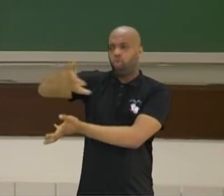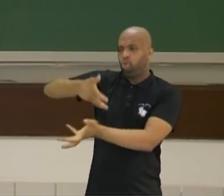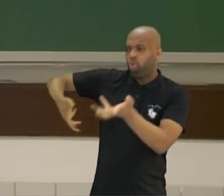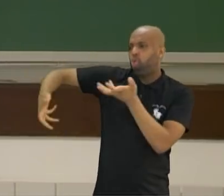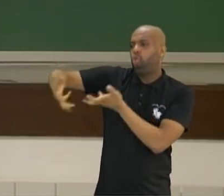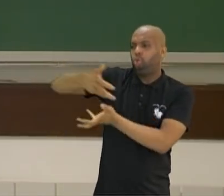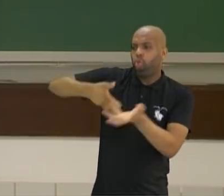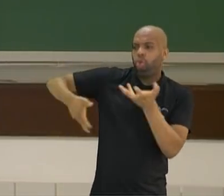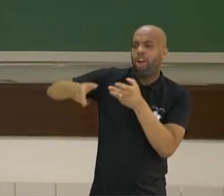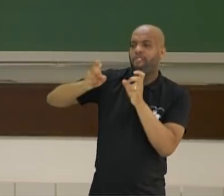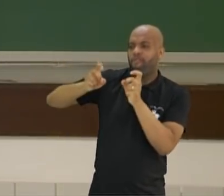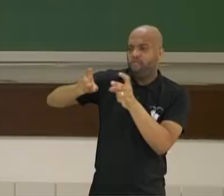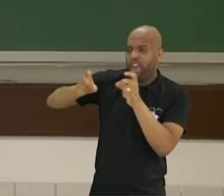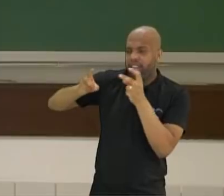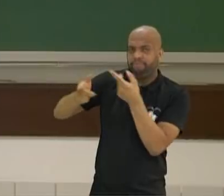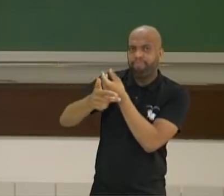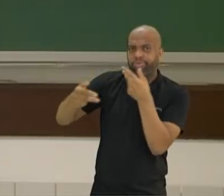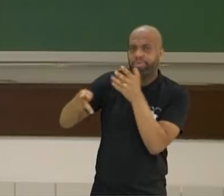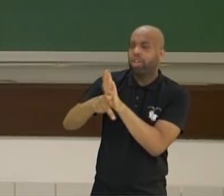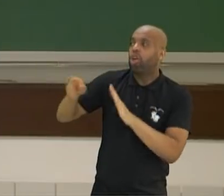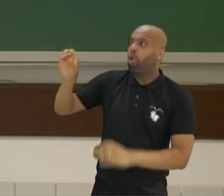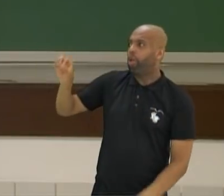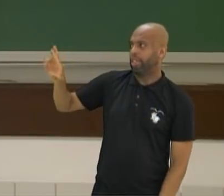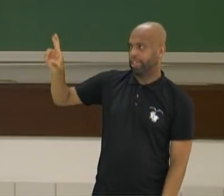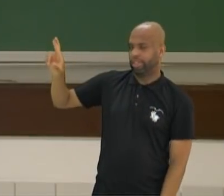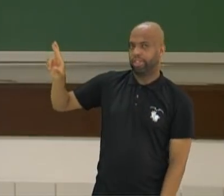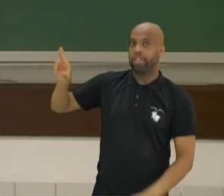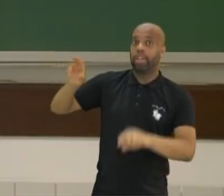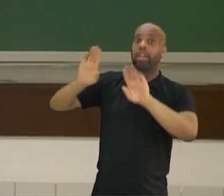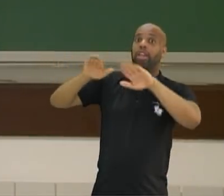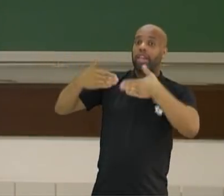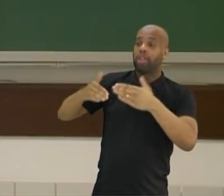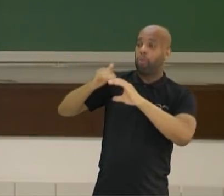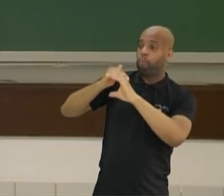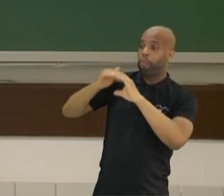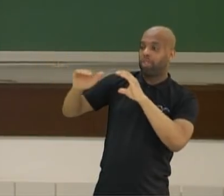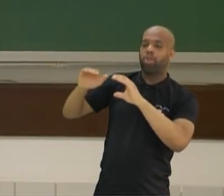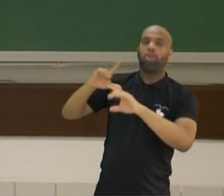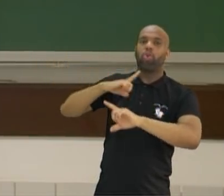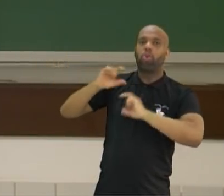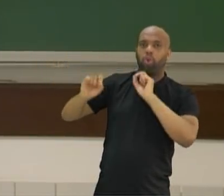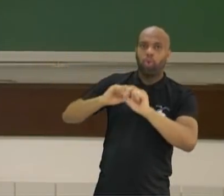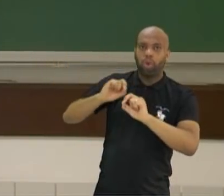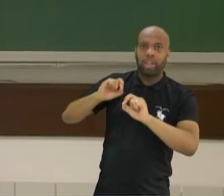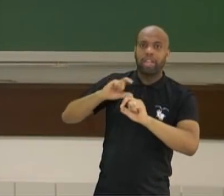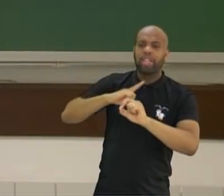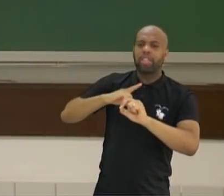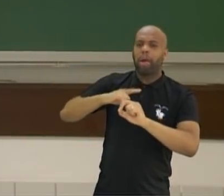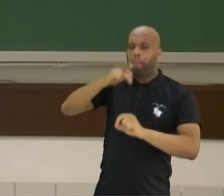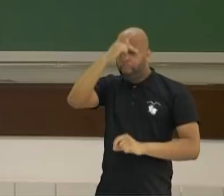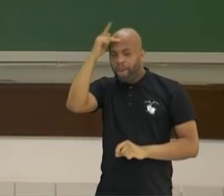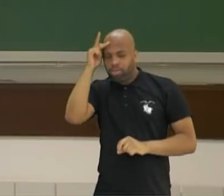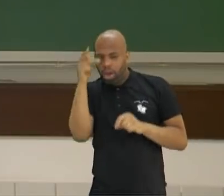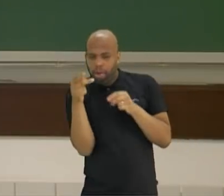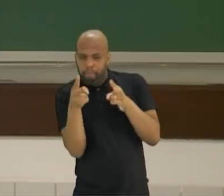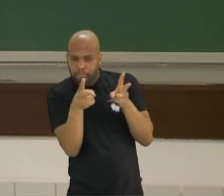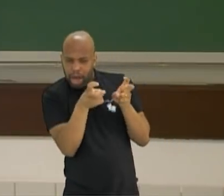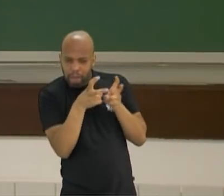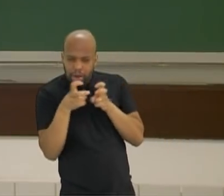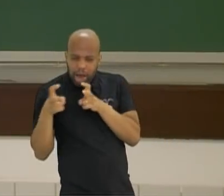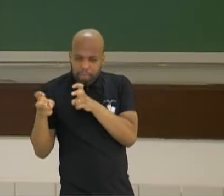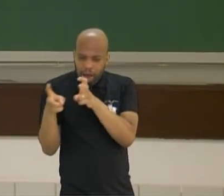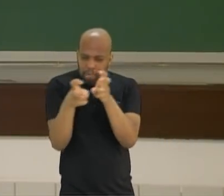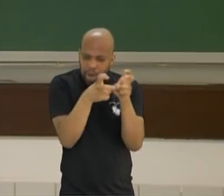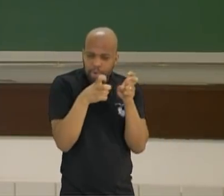Era o Oriente o objetivo deles. Apesar disso, eles enviaram algumas expedições para explorar o Brasil, tentar entender o que tinha aqui,